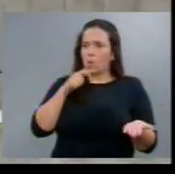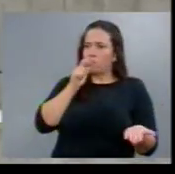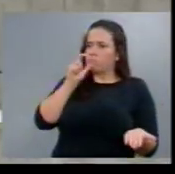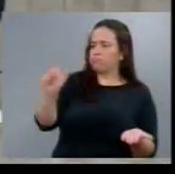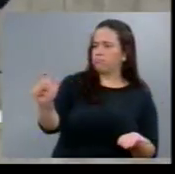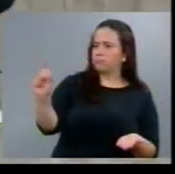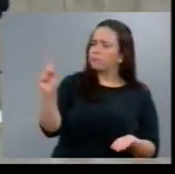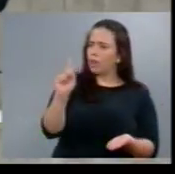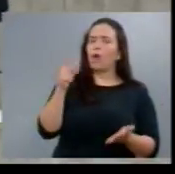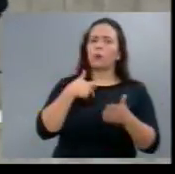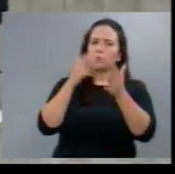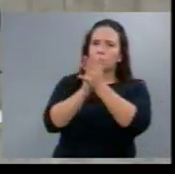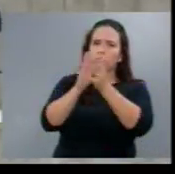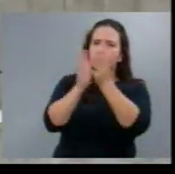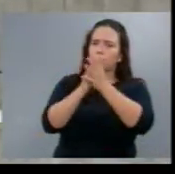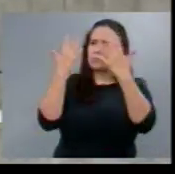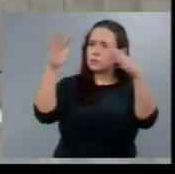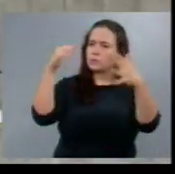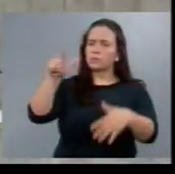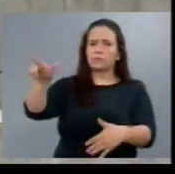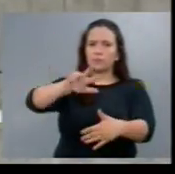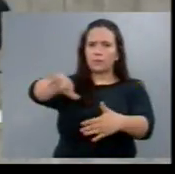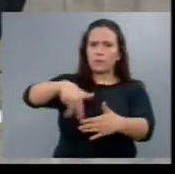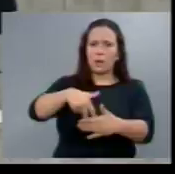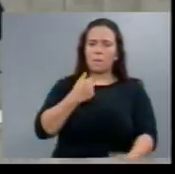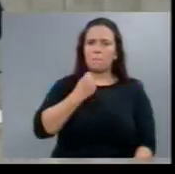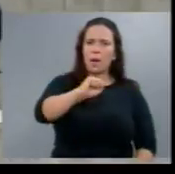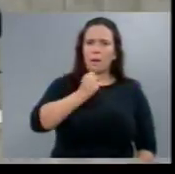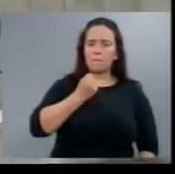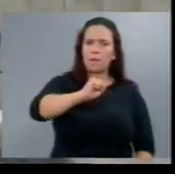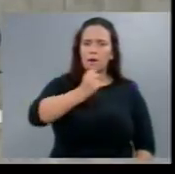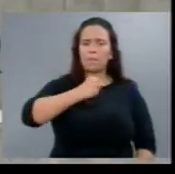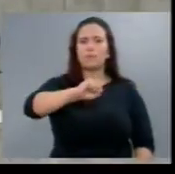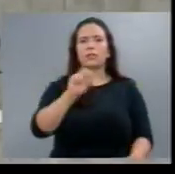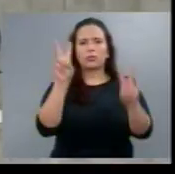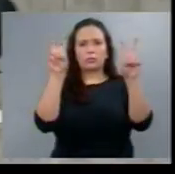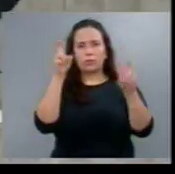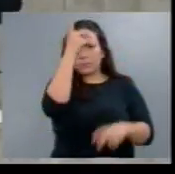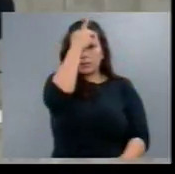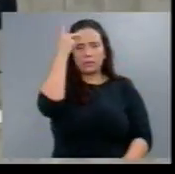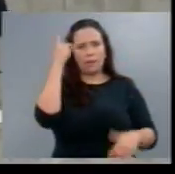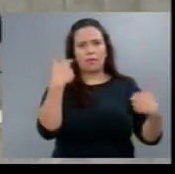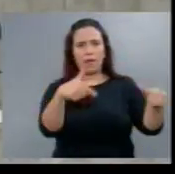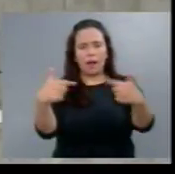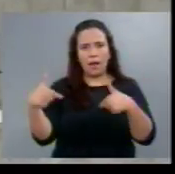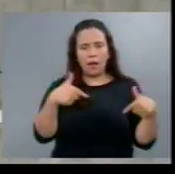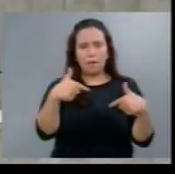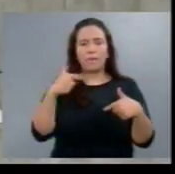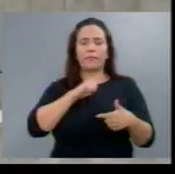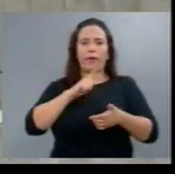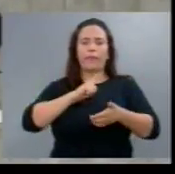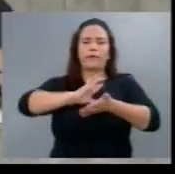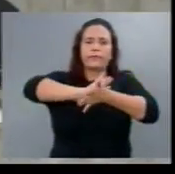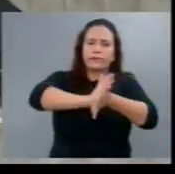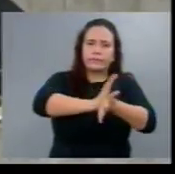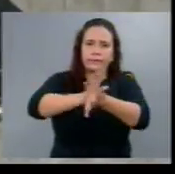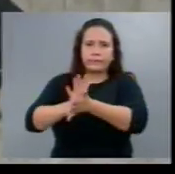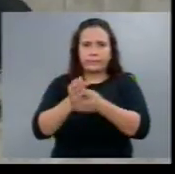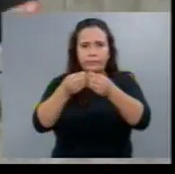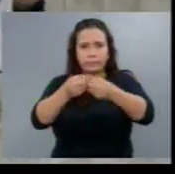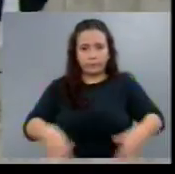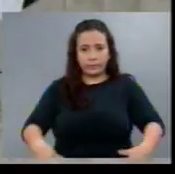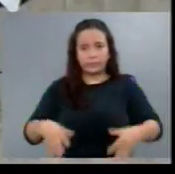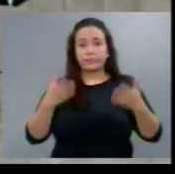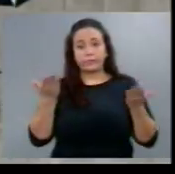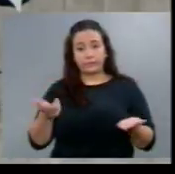até aplaudindo essa sua tonitruância de defender os trabalhadores que foram espizinhados. Essa matéria